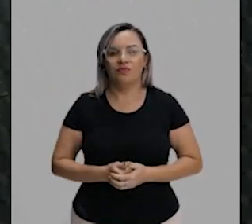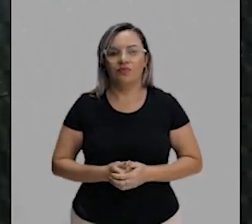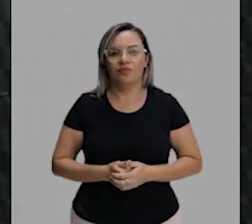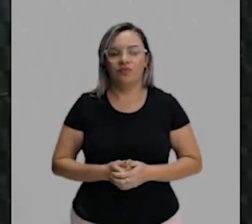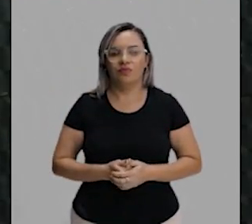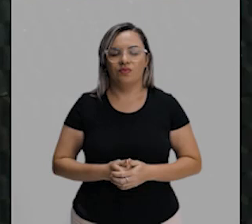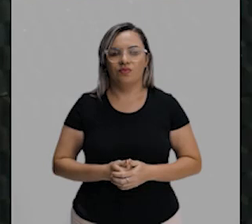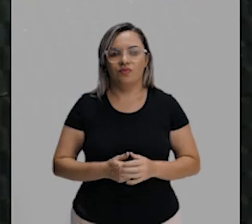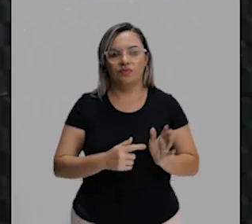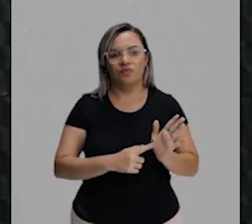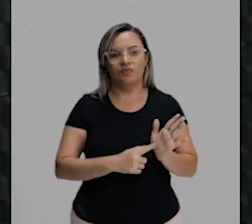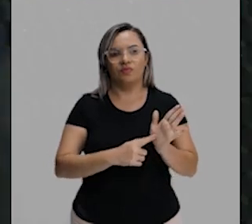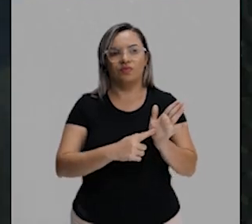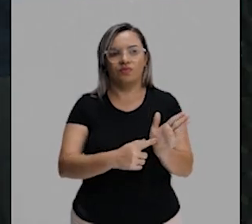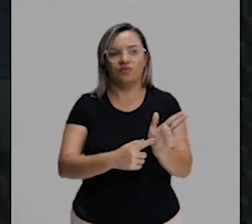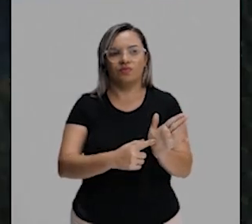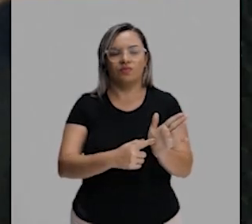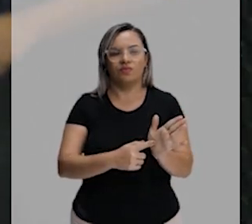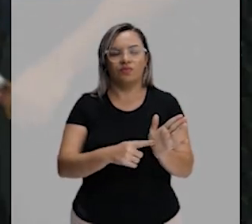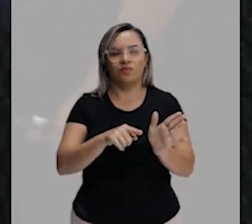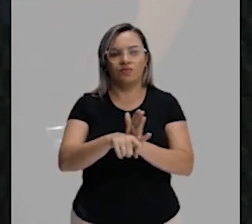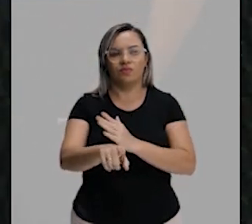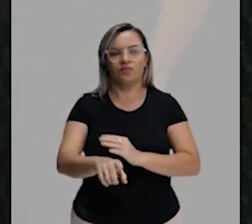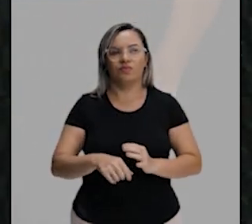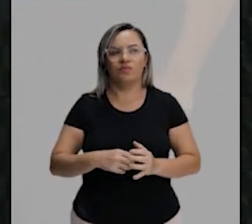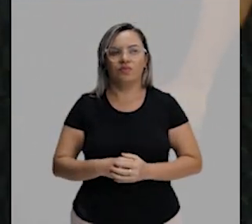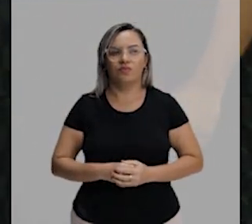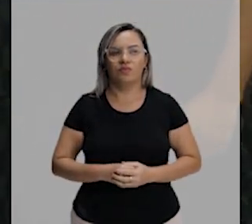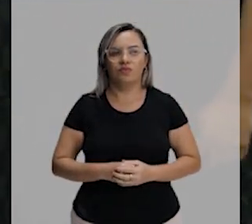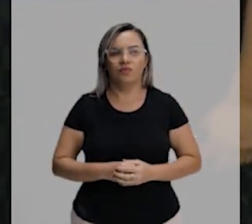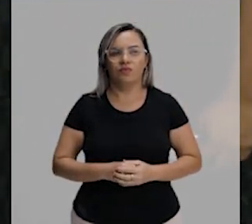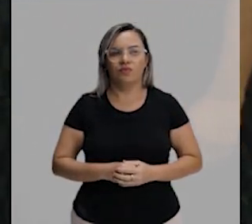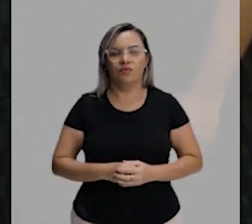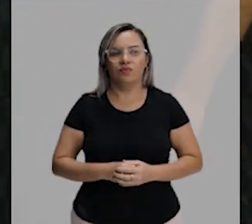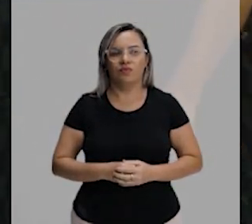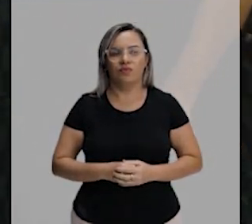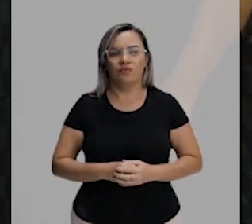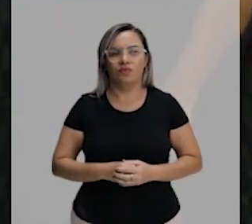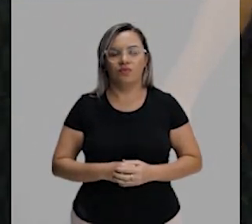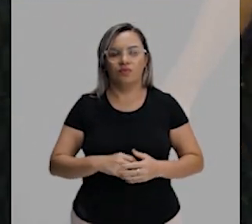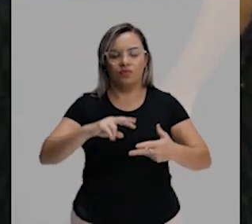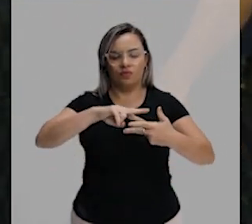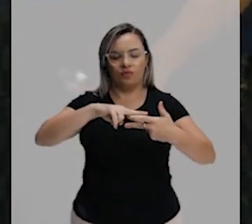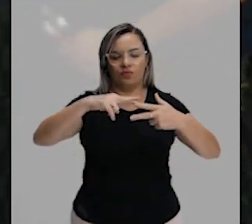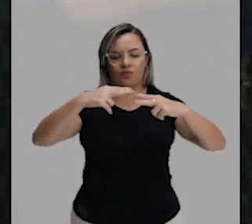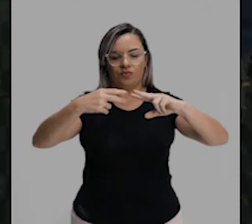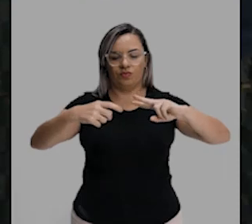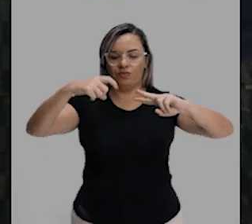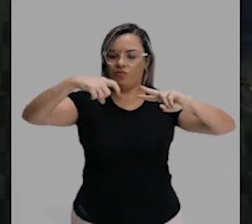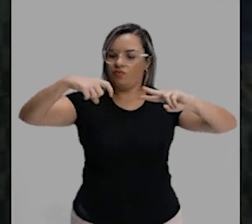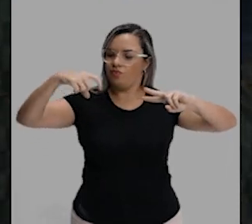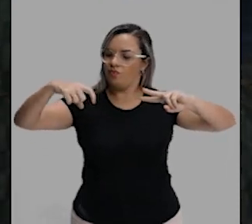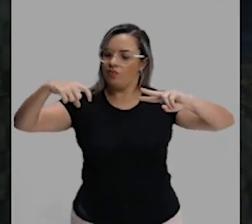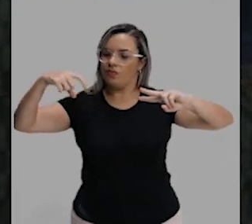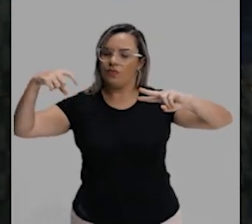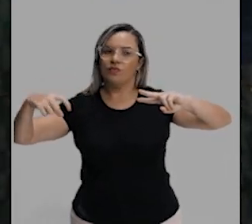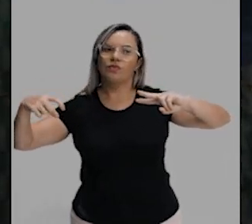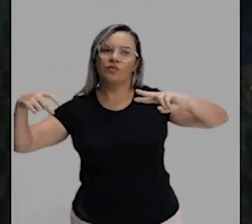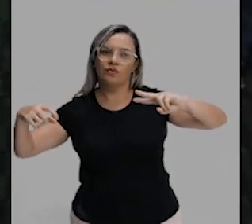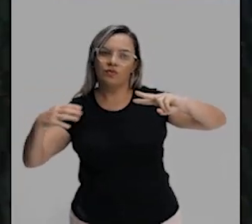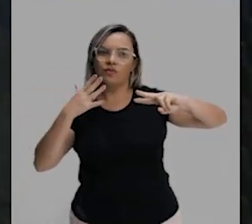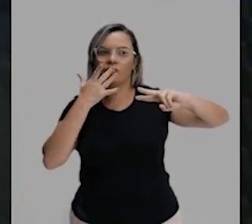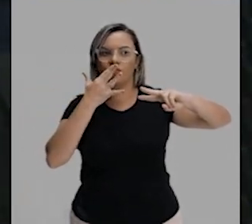exemplo mostra o caso, o gene que afeta simultaneamente a